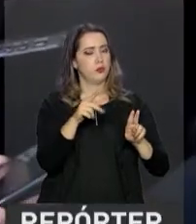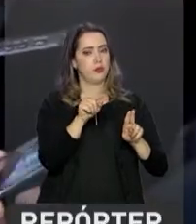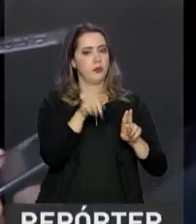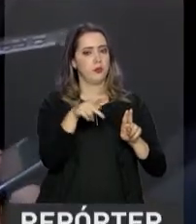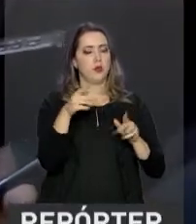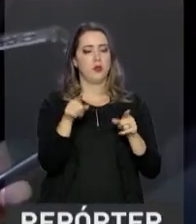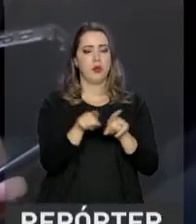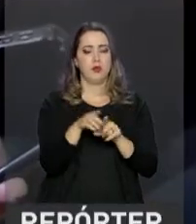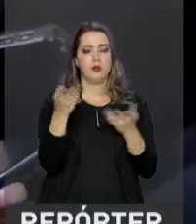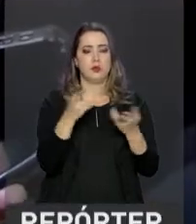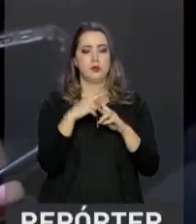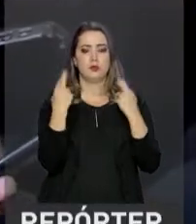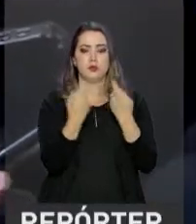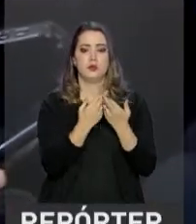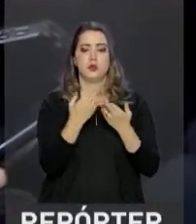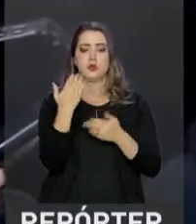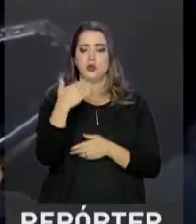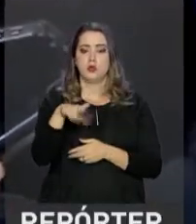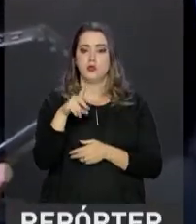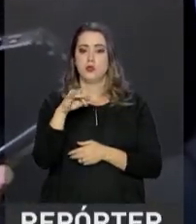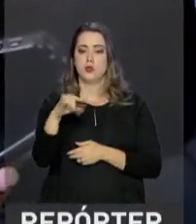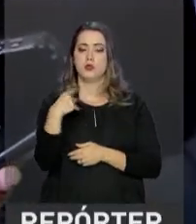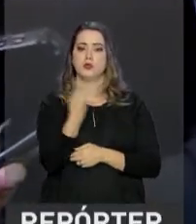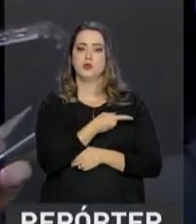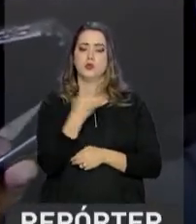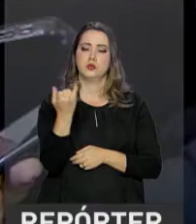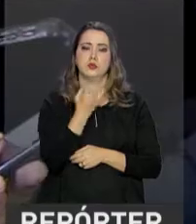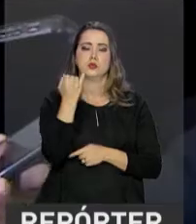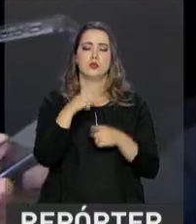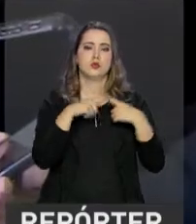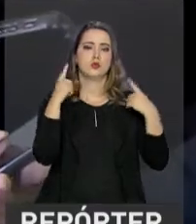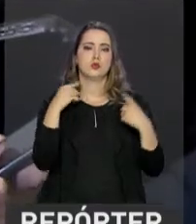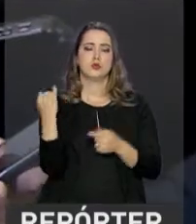produtiva embora só durante o dia mas extremamente proveitosa